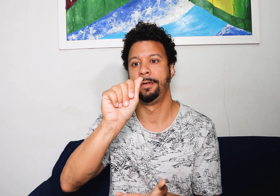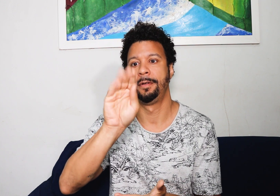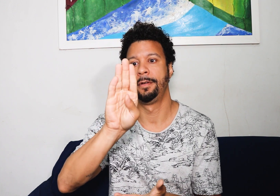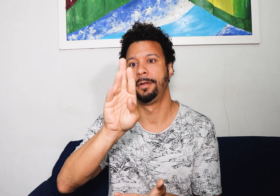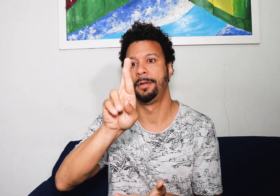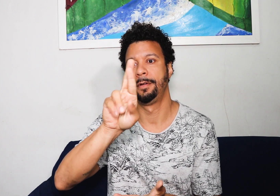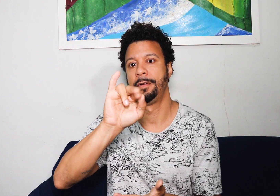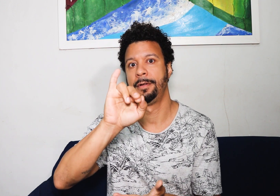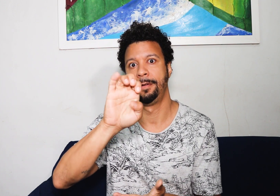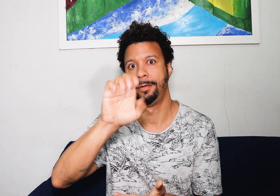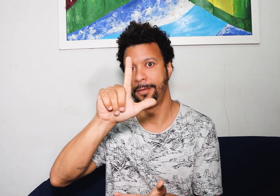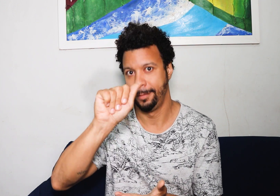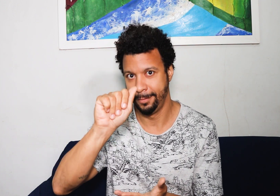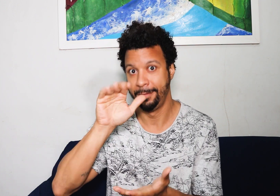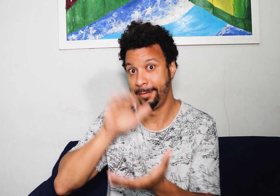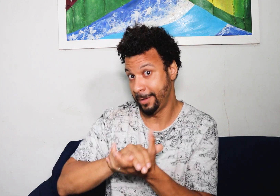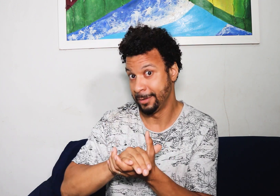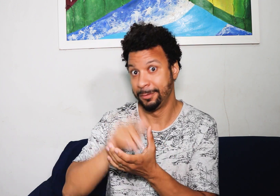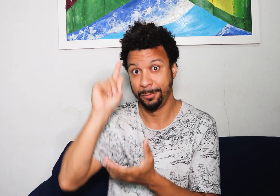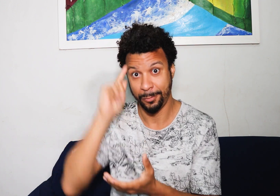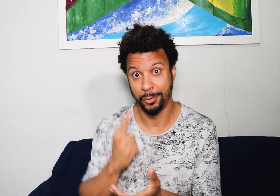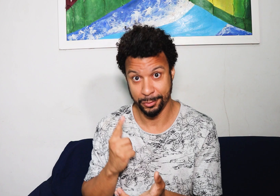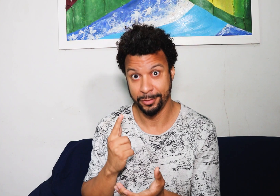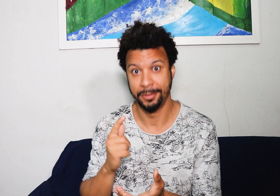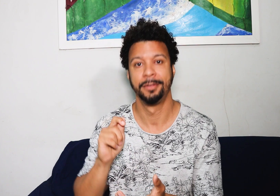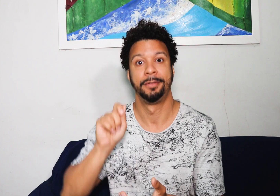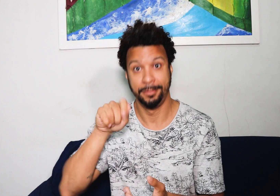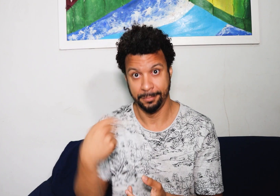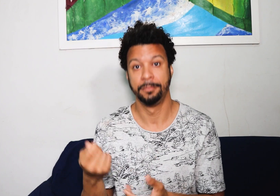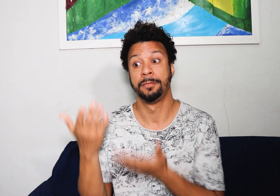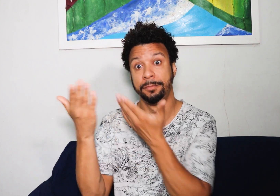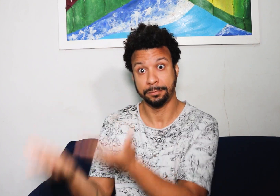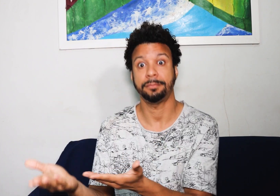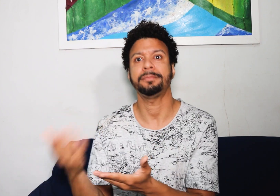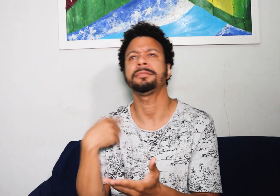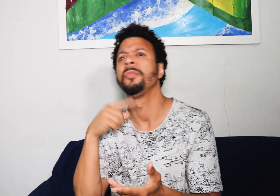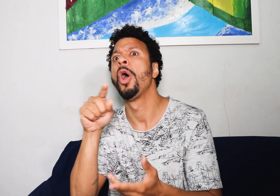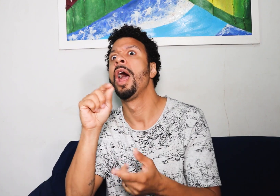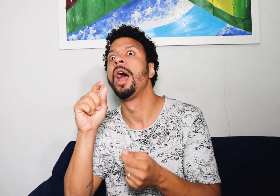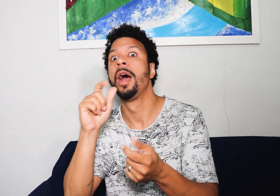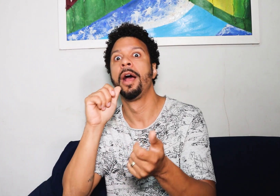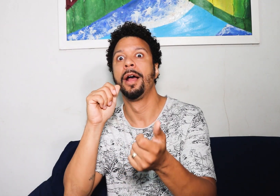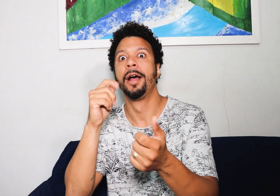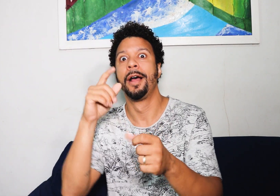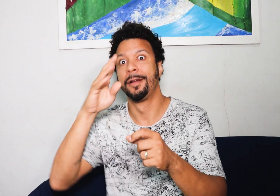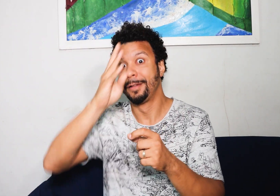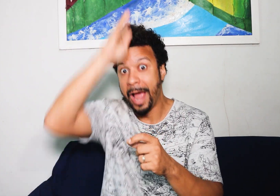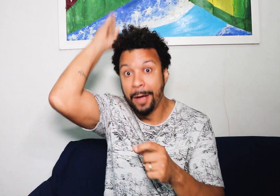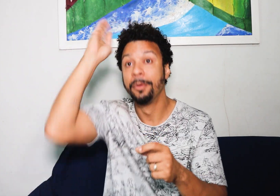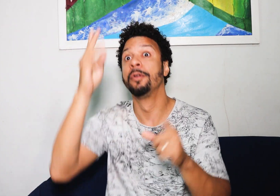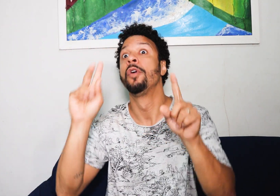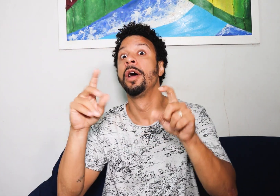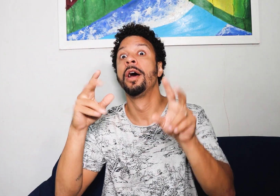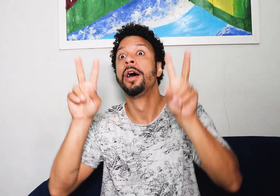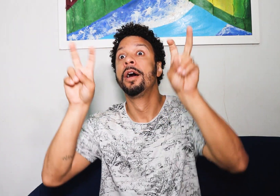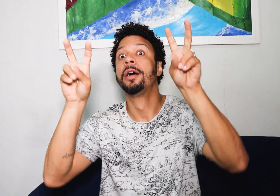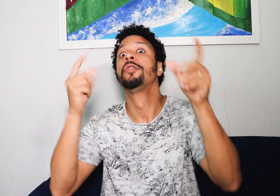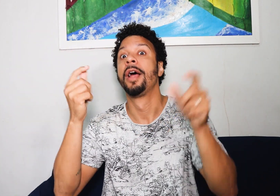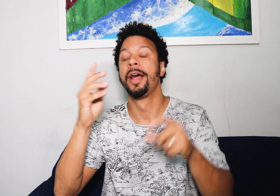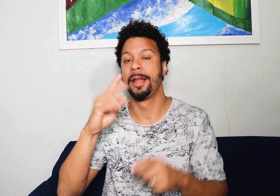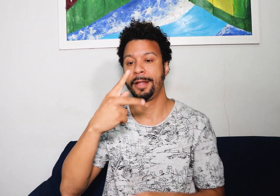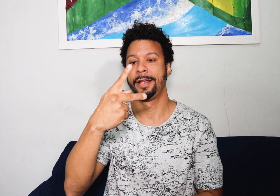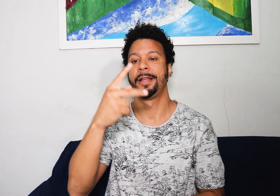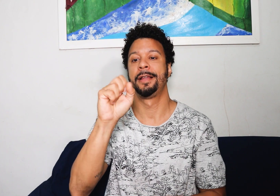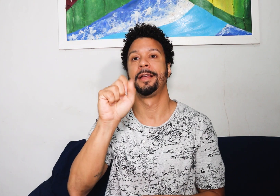O nome dela é Gabriela. Este é o sinal dela na língua de sinais. Aí eu vou perguntando para ela, por exemplo, o